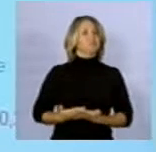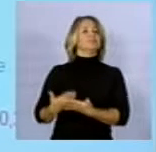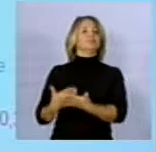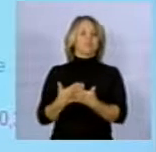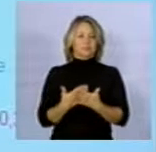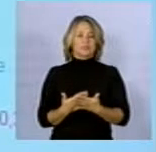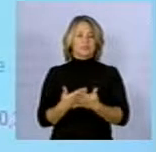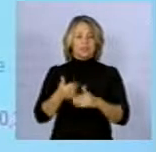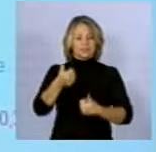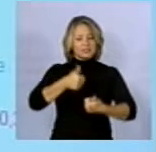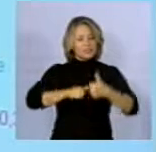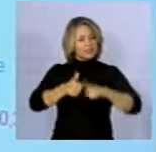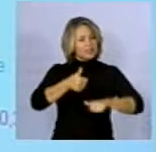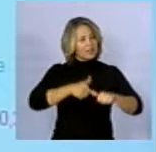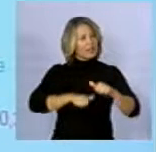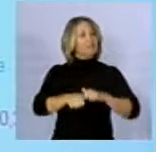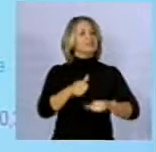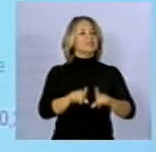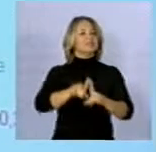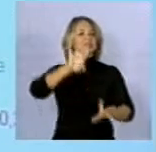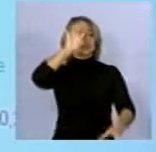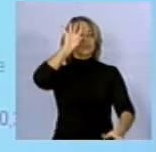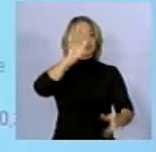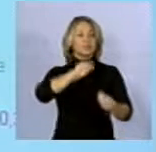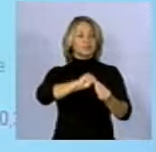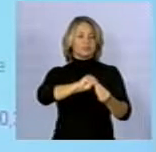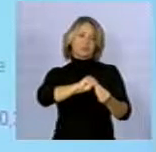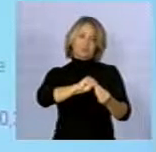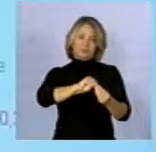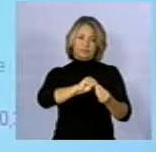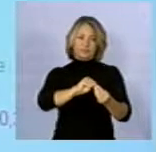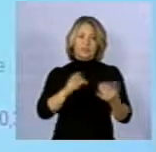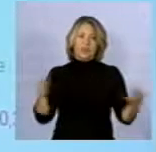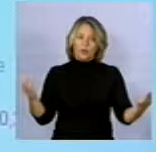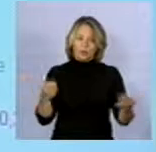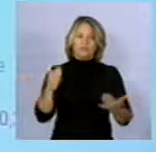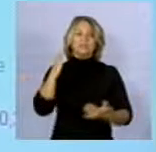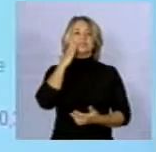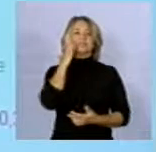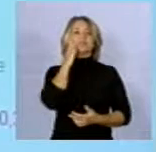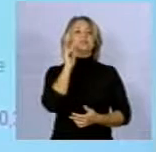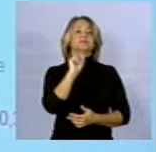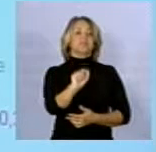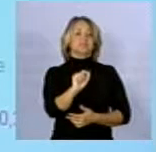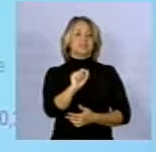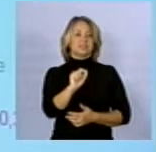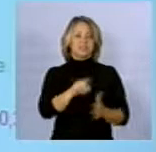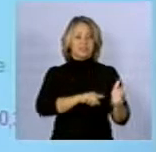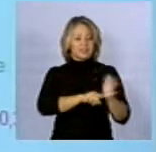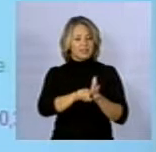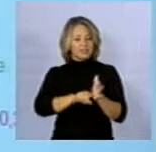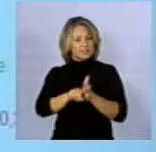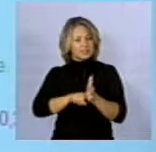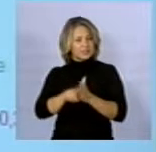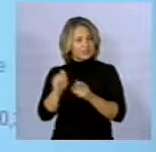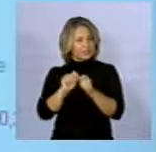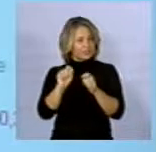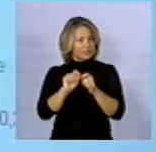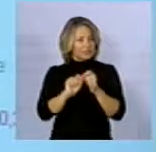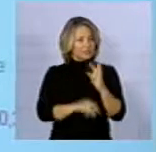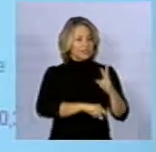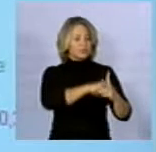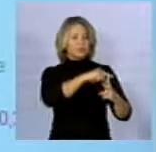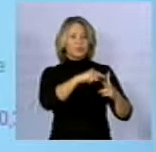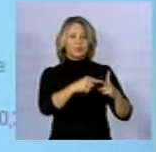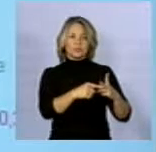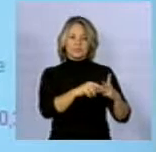nas suas análises e conclusões. Eles observam, então, que a pesquisa foi feita em duas